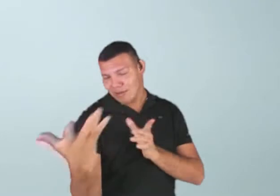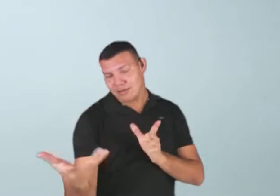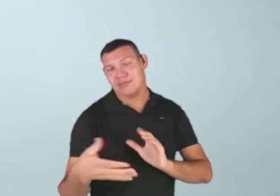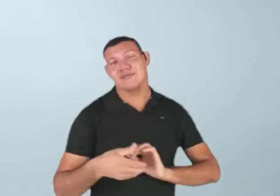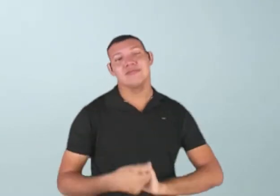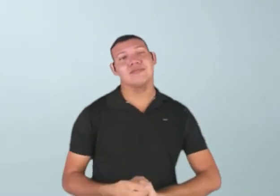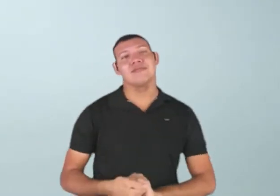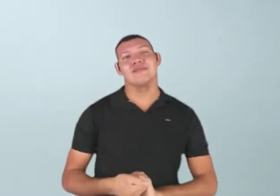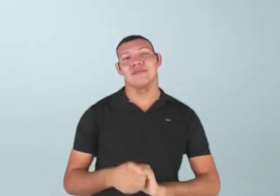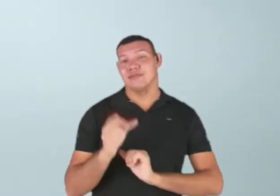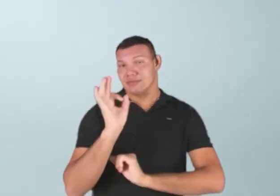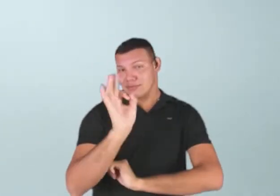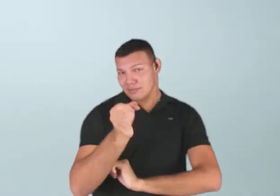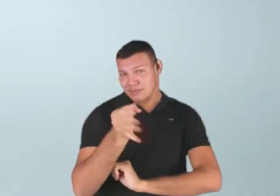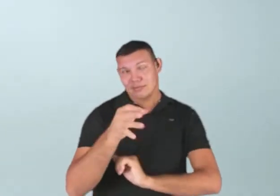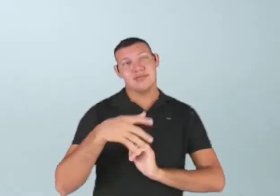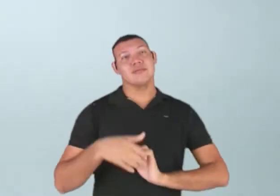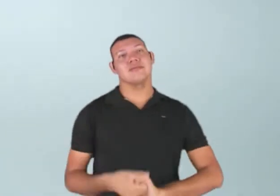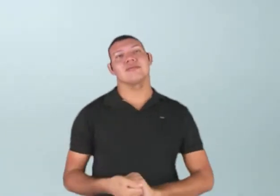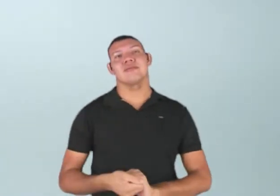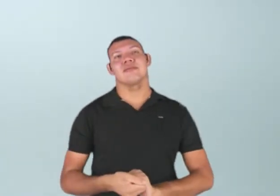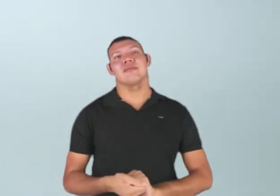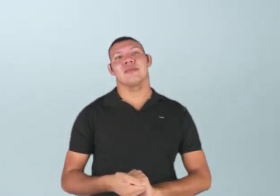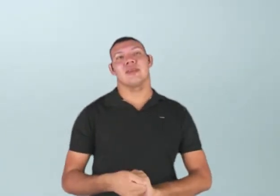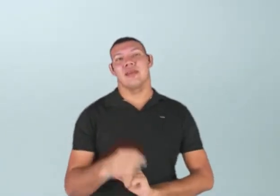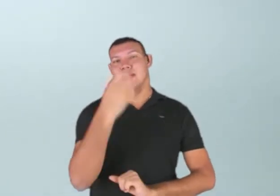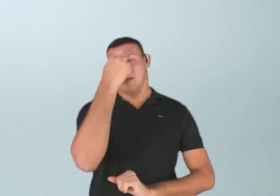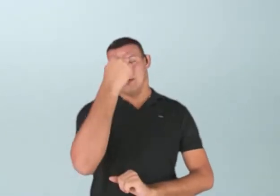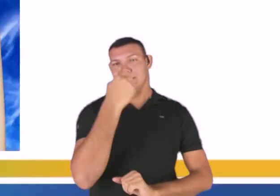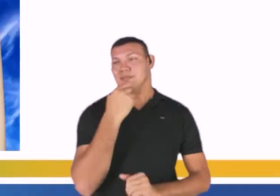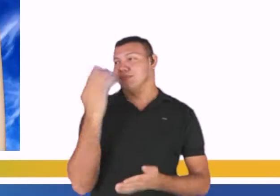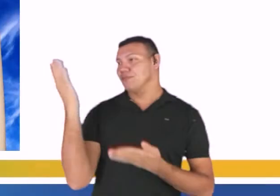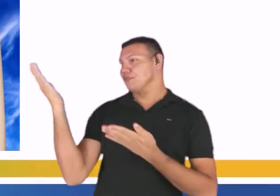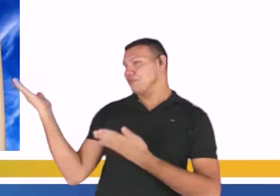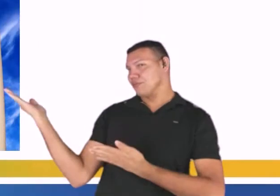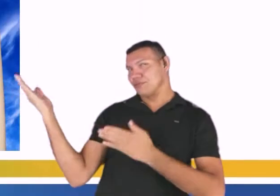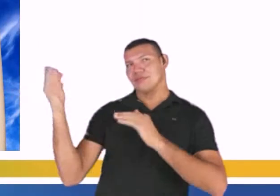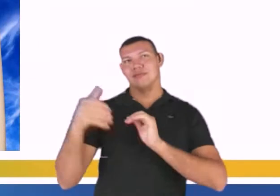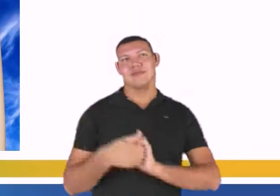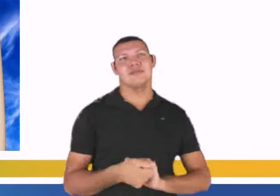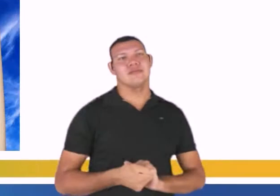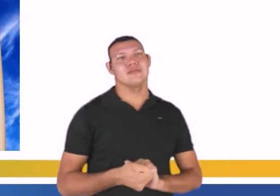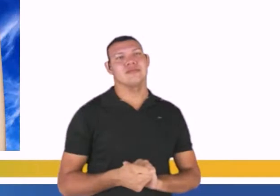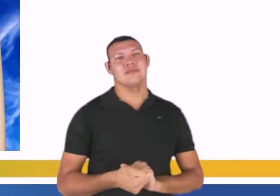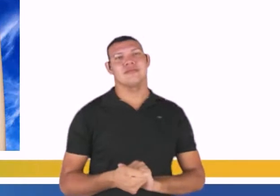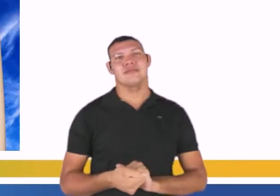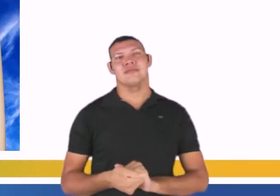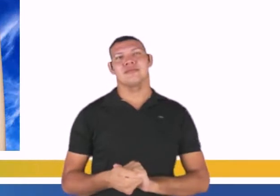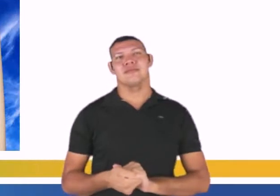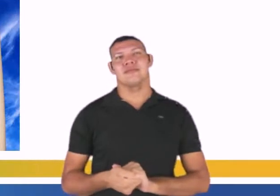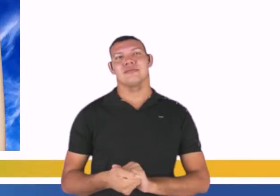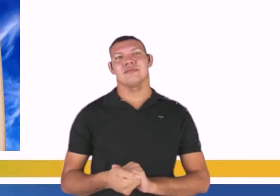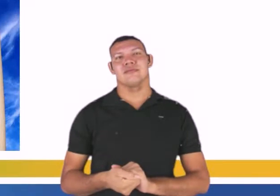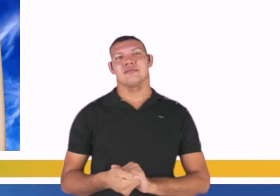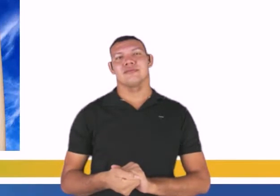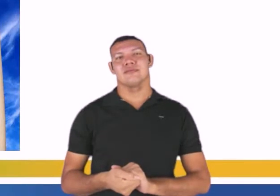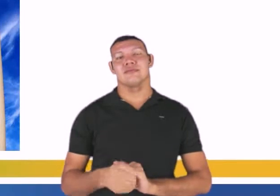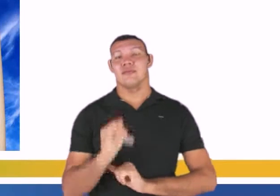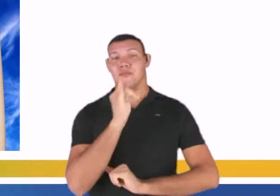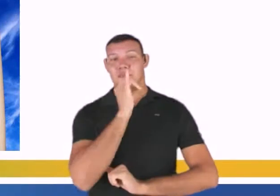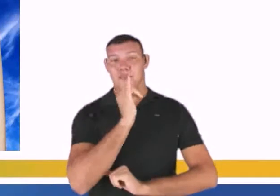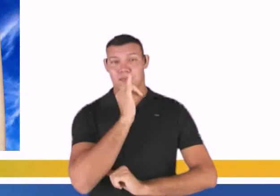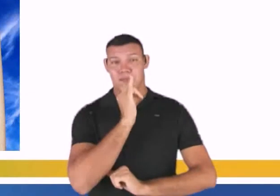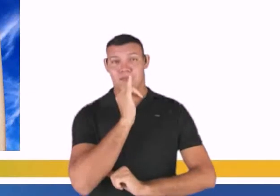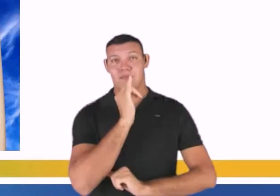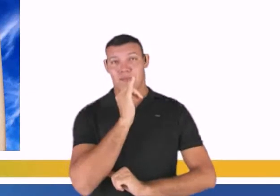publicitárias, certo? Aqui estão também mais alguns exemplos para vocês, tá? Para o